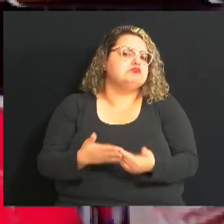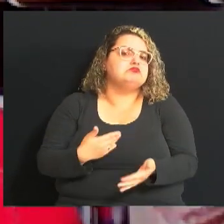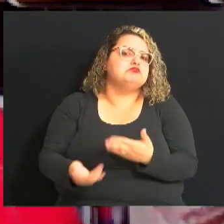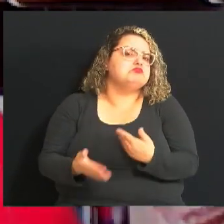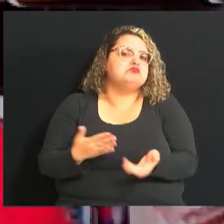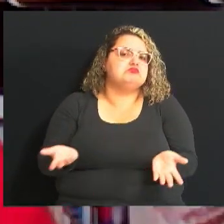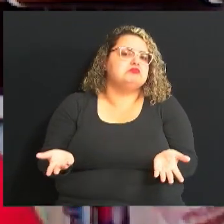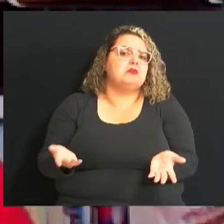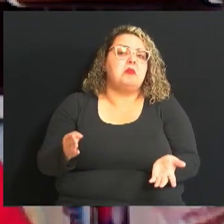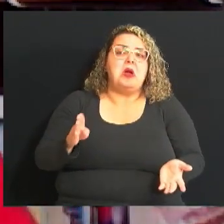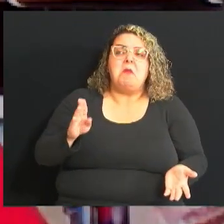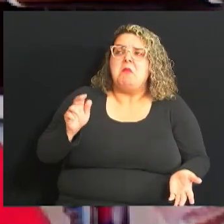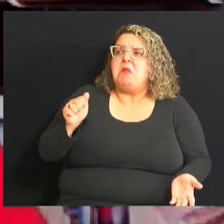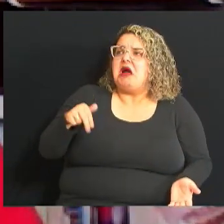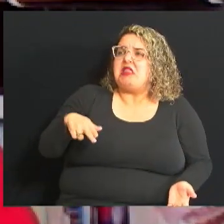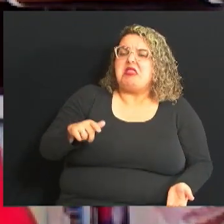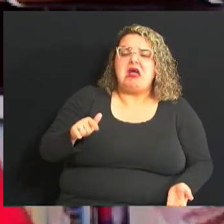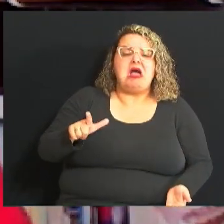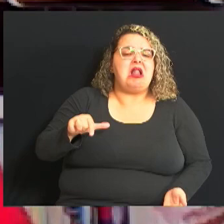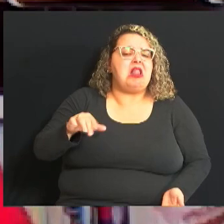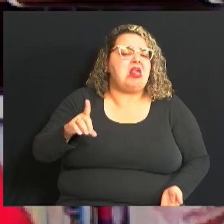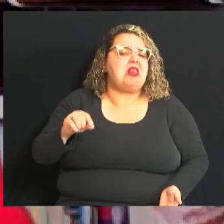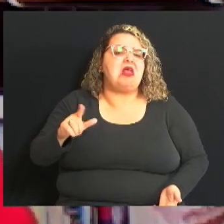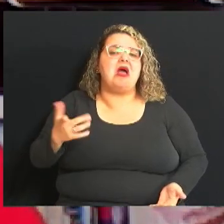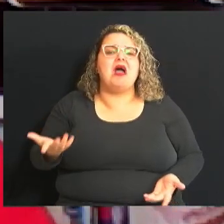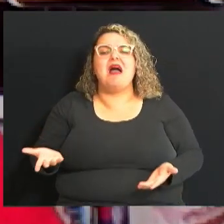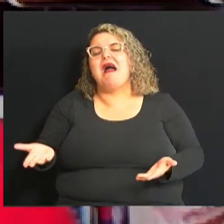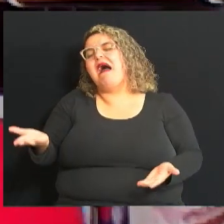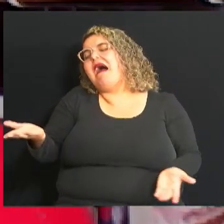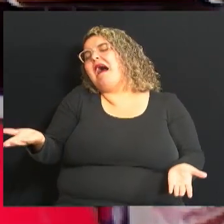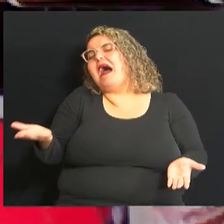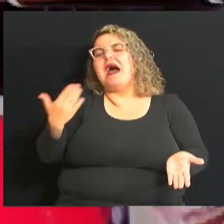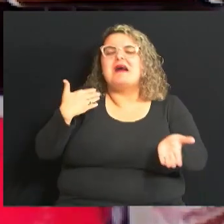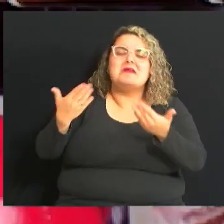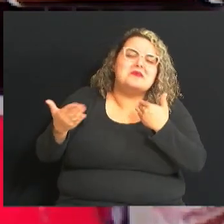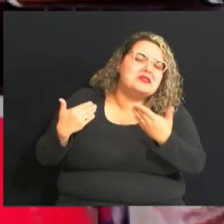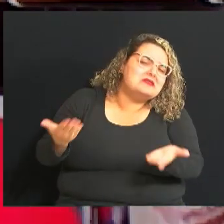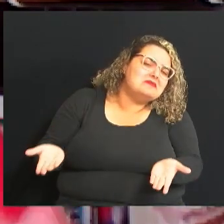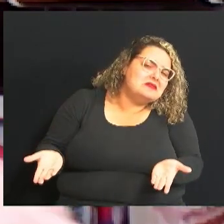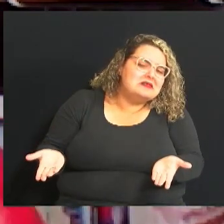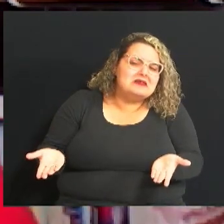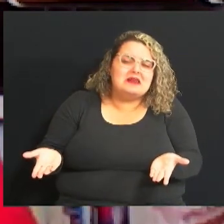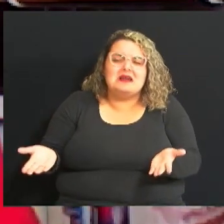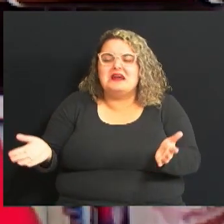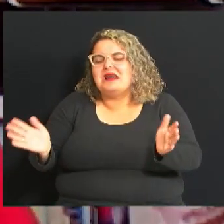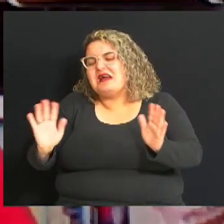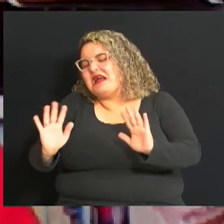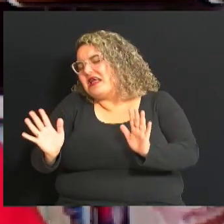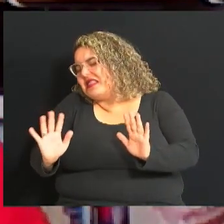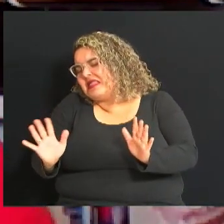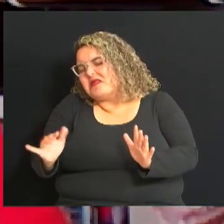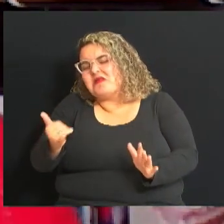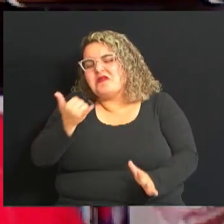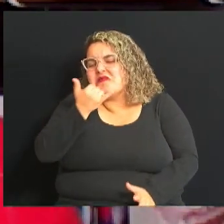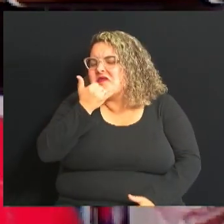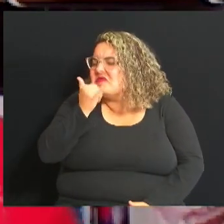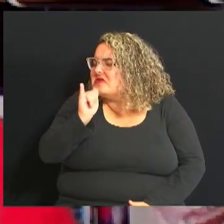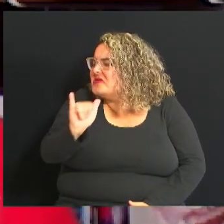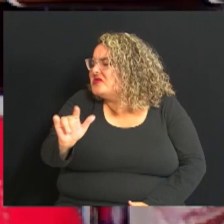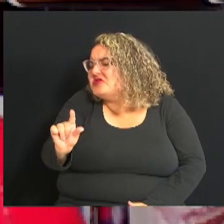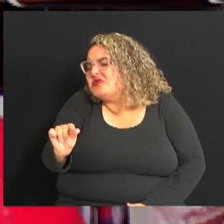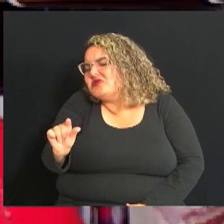banalidade. Ah, vamos conversar. Ah, não foi nada, eu peço